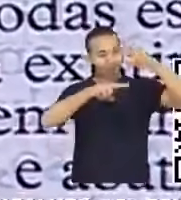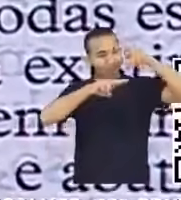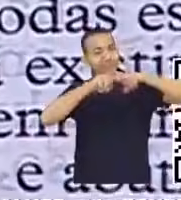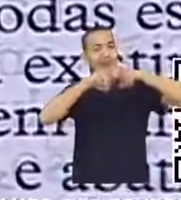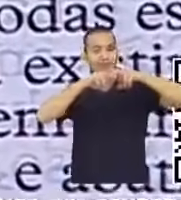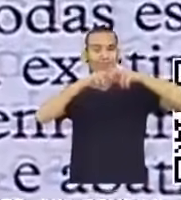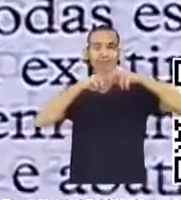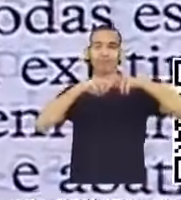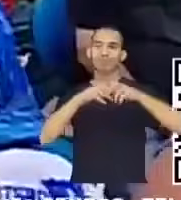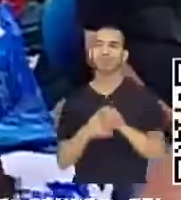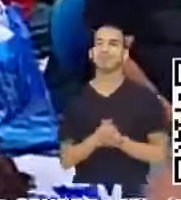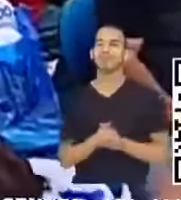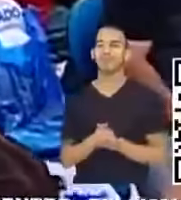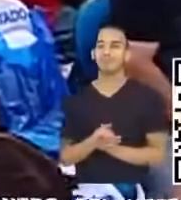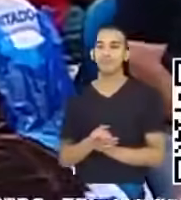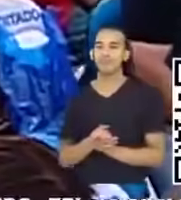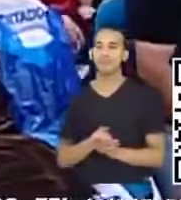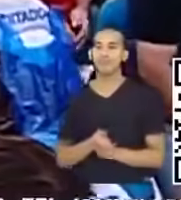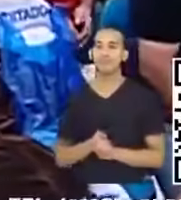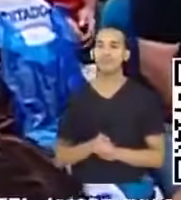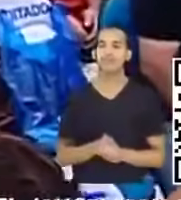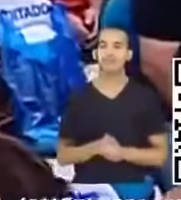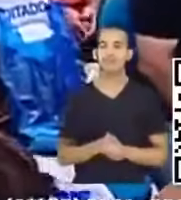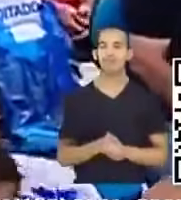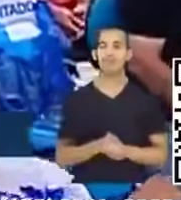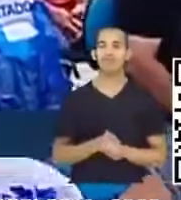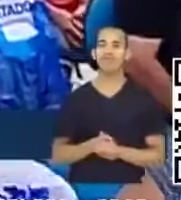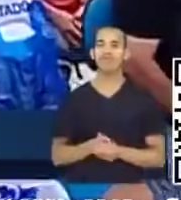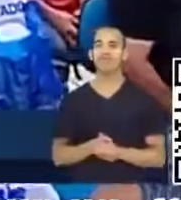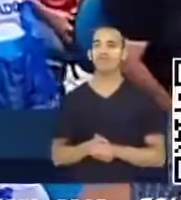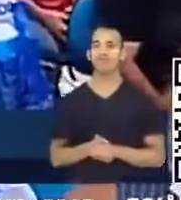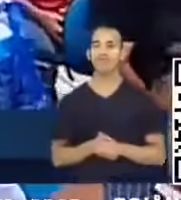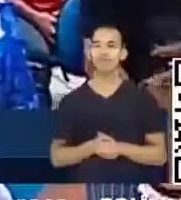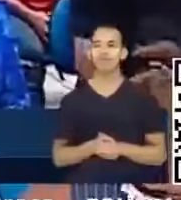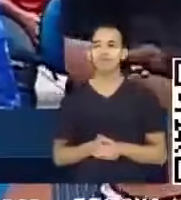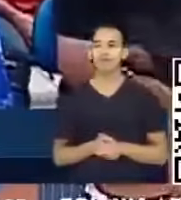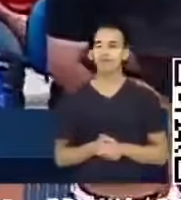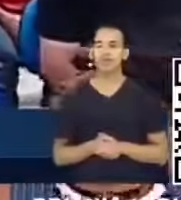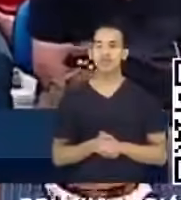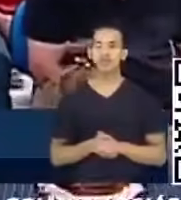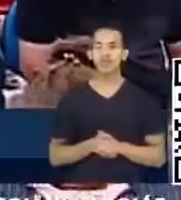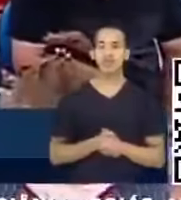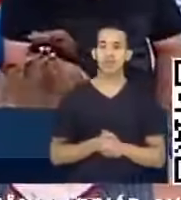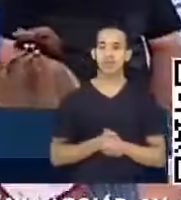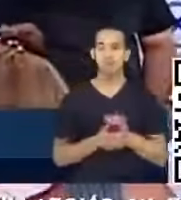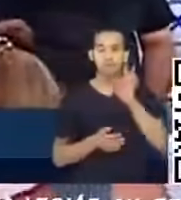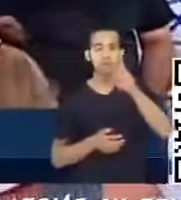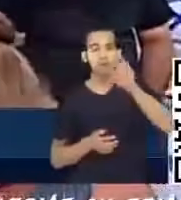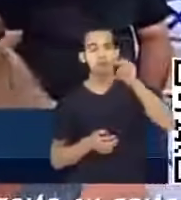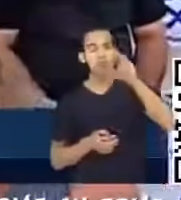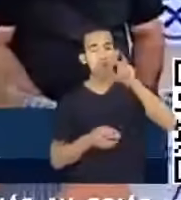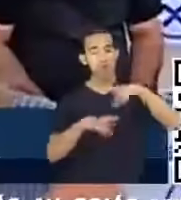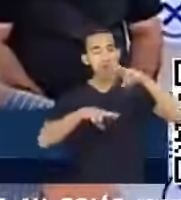e quem sabe o que é Trono Agora responda a igreja por favor toma é o quê em uma